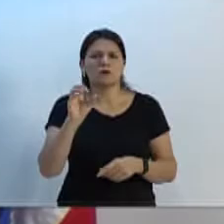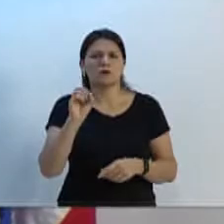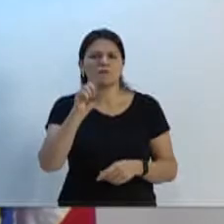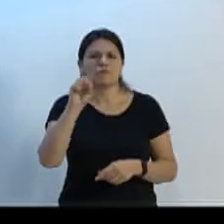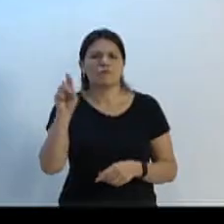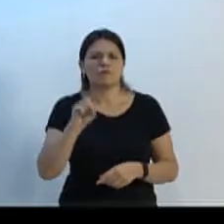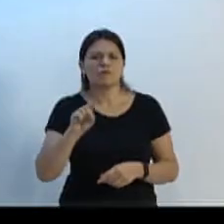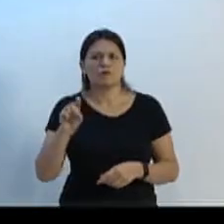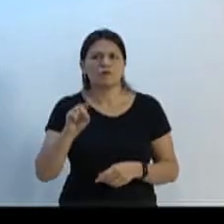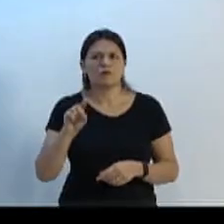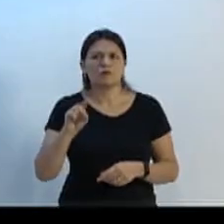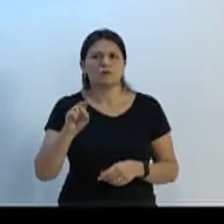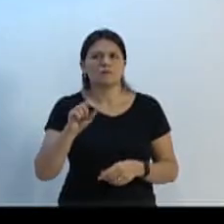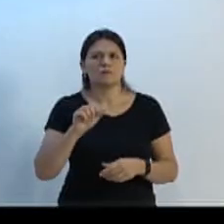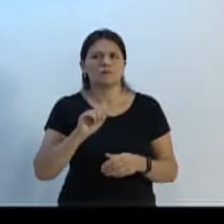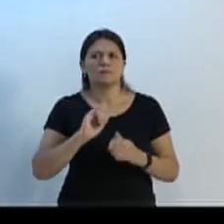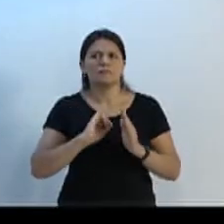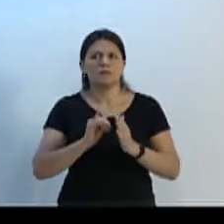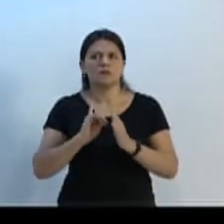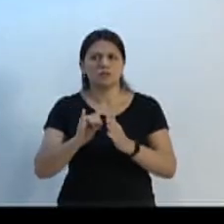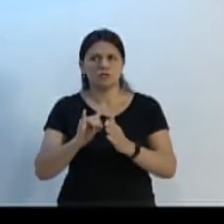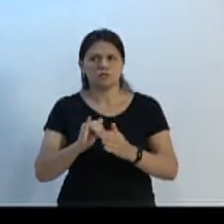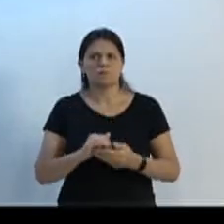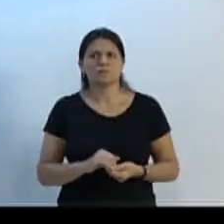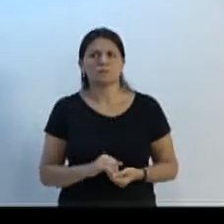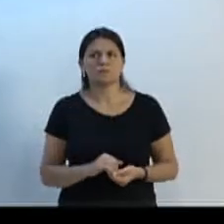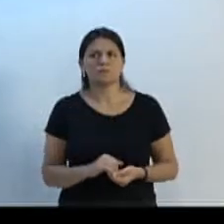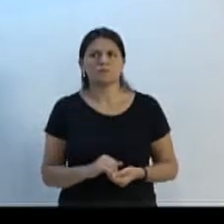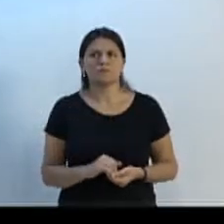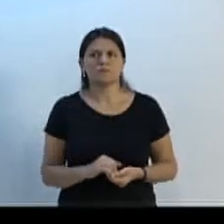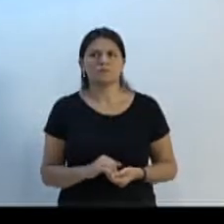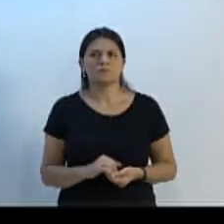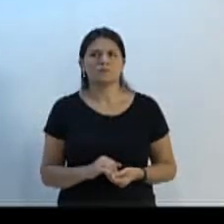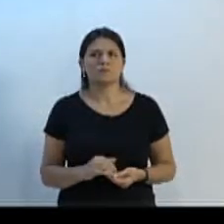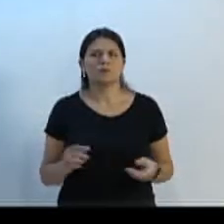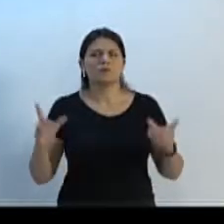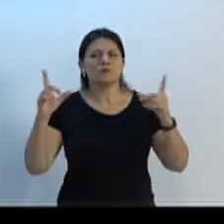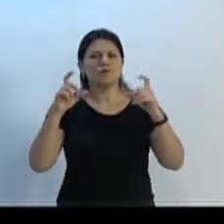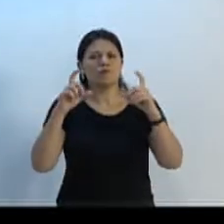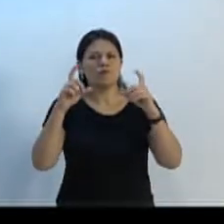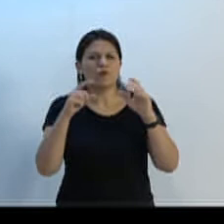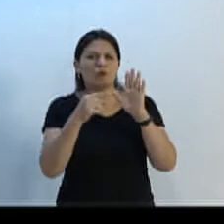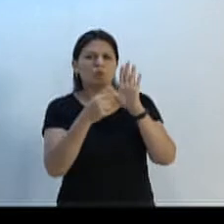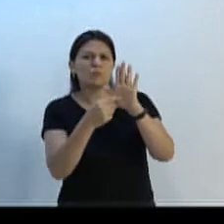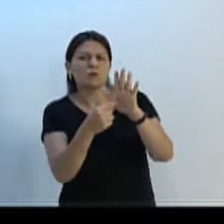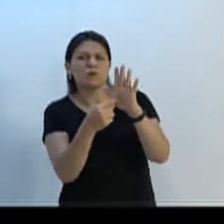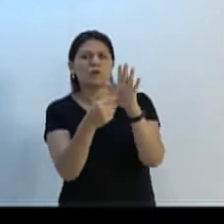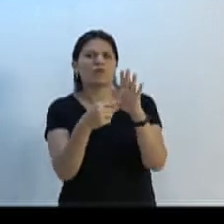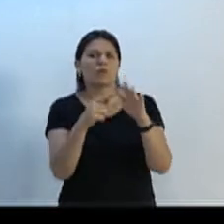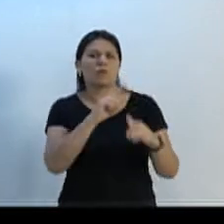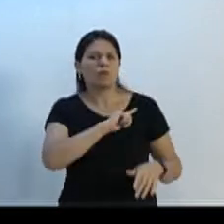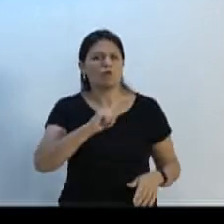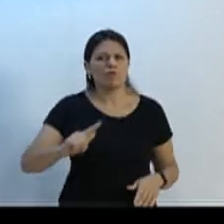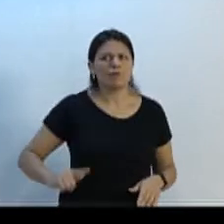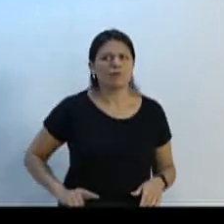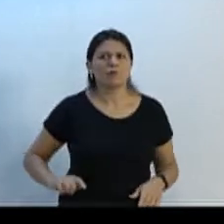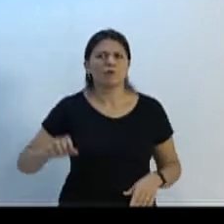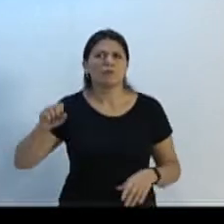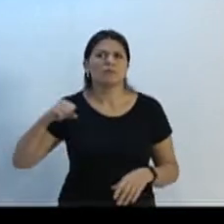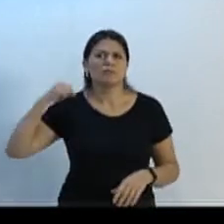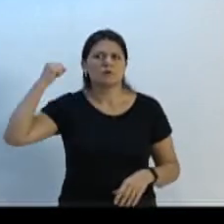do itajaí essas são as fotos com o governador hoje senadores